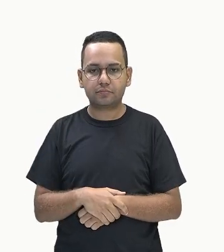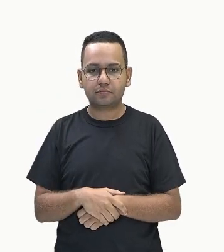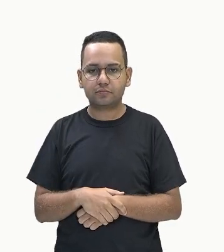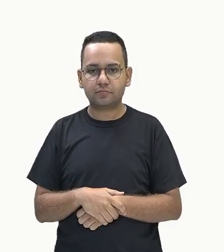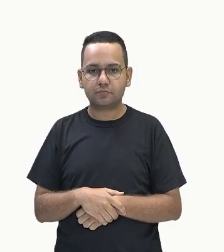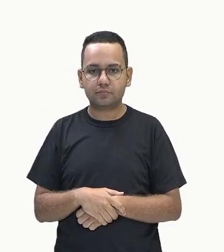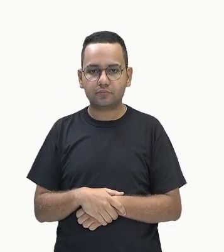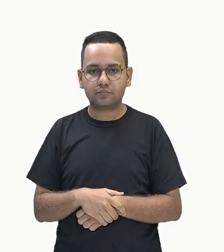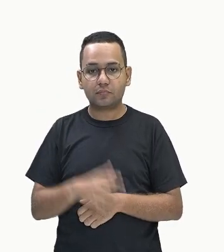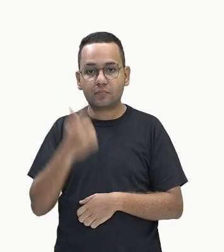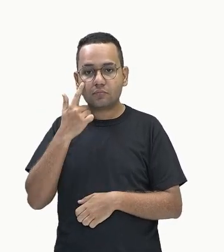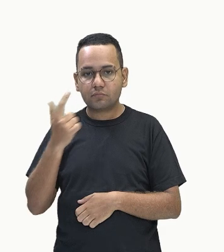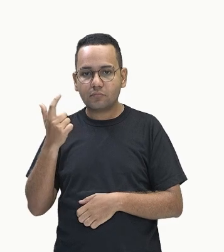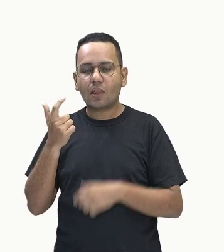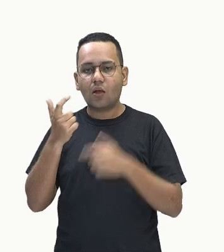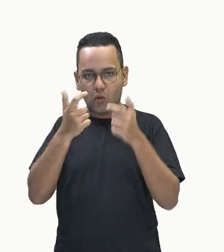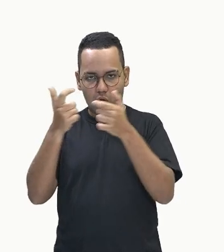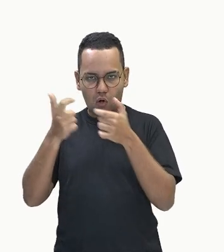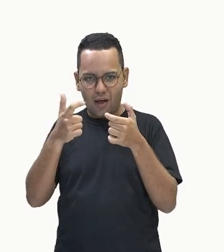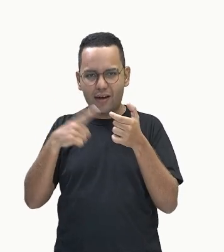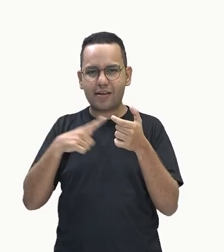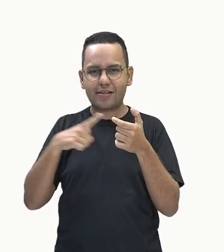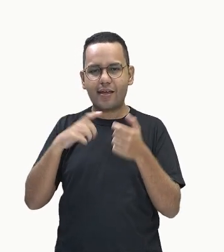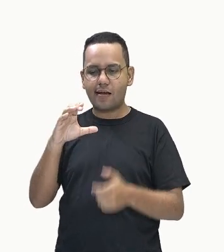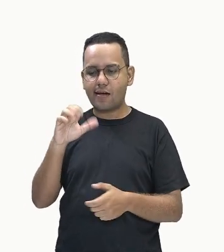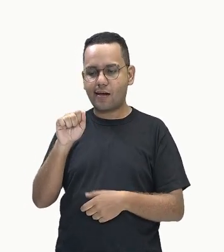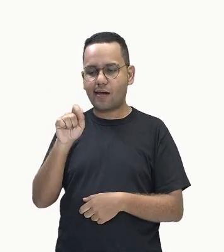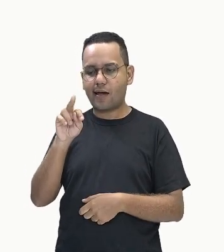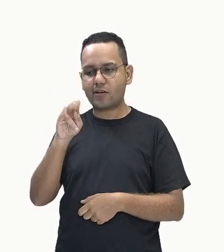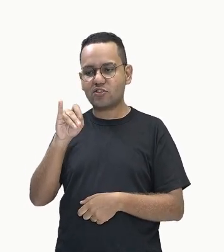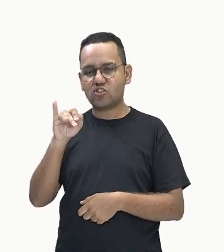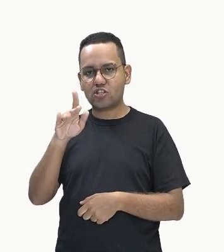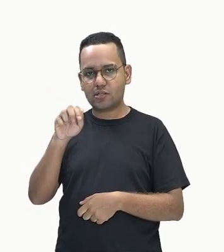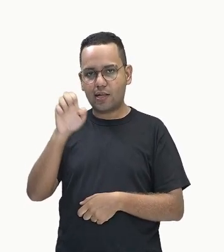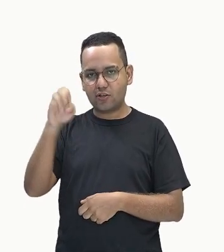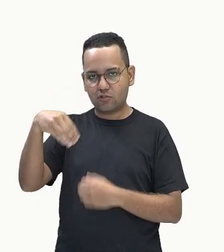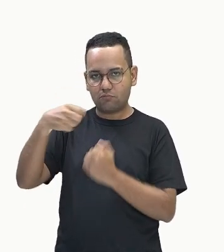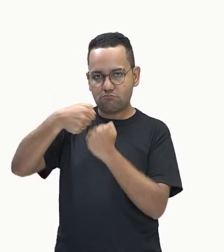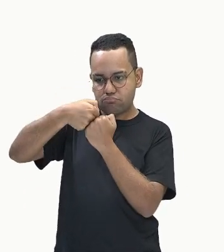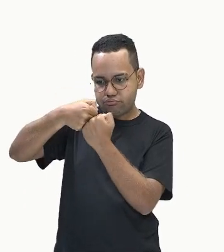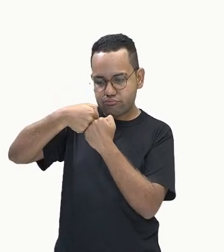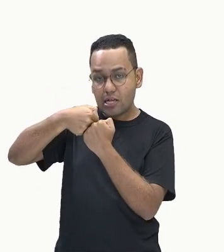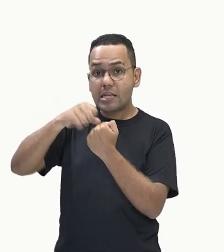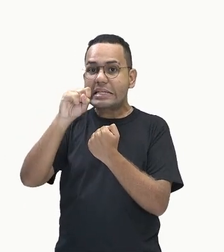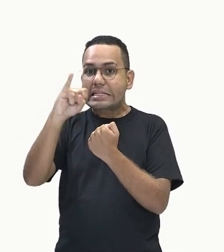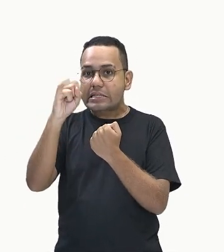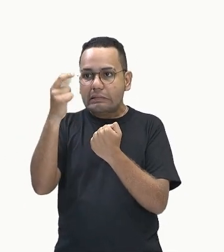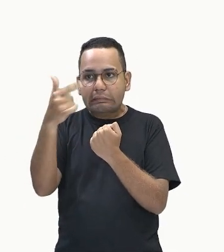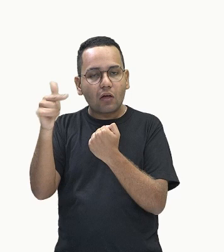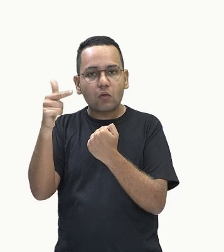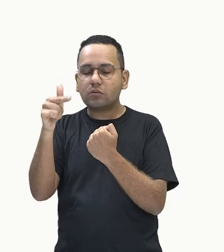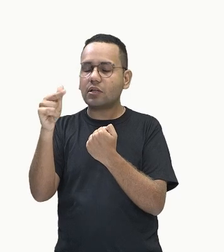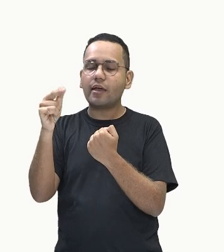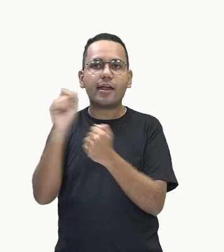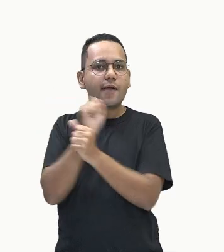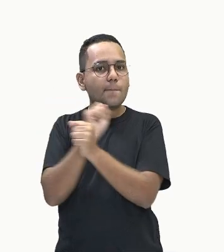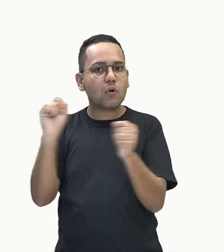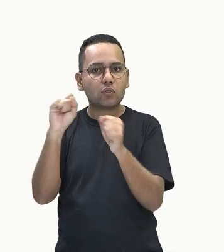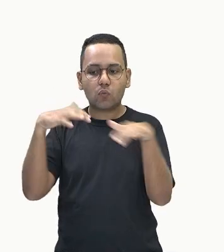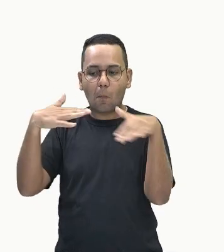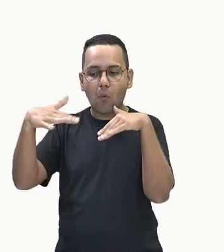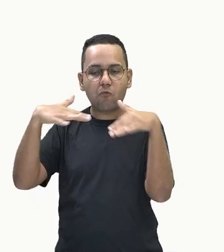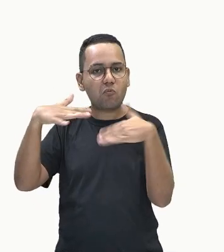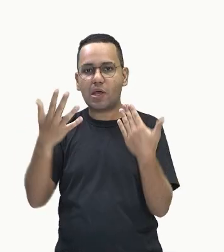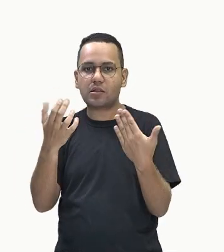tem cartilagem. Se não existissem esses anéis de cartilagem na nossa coluna, a gente não conseguiria se movimentar, a gente